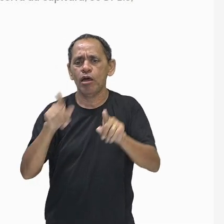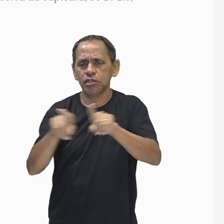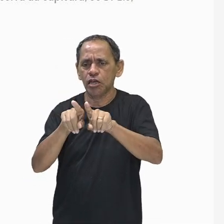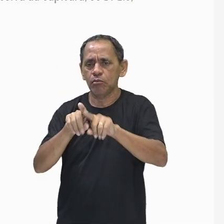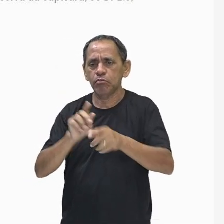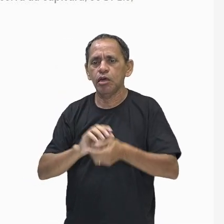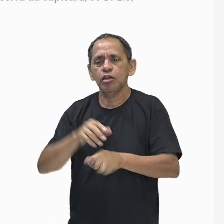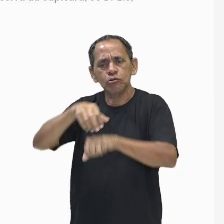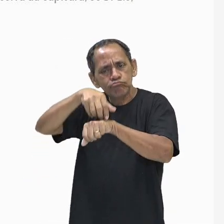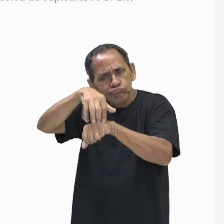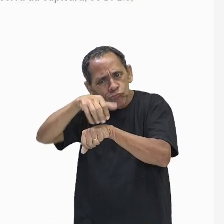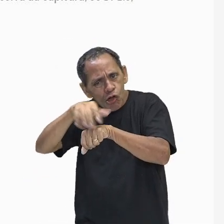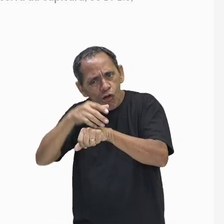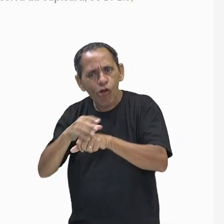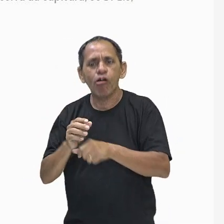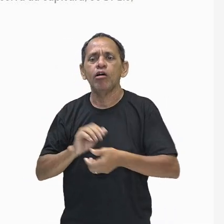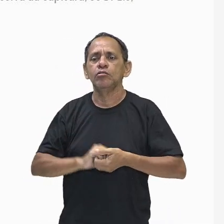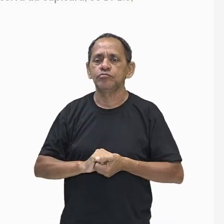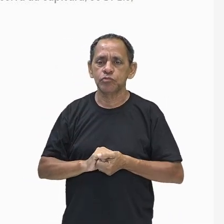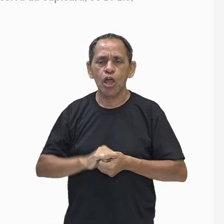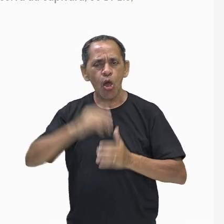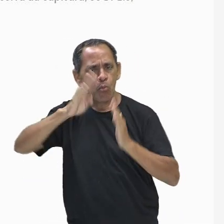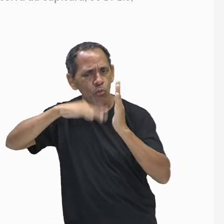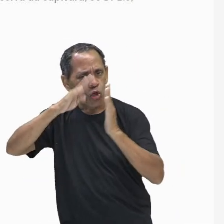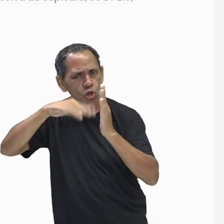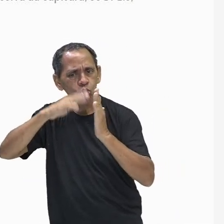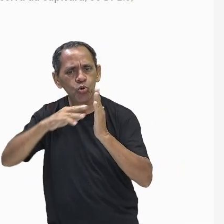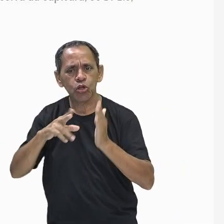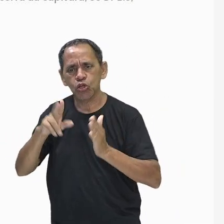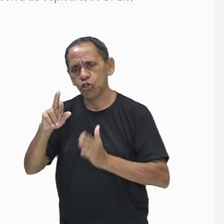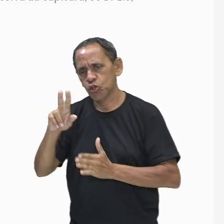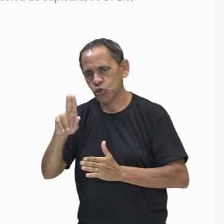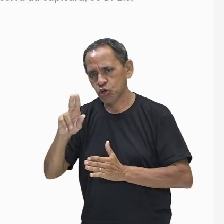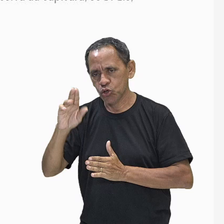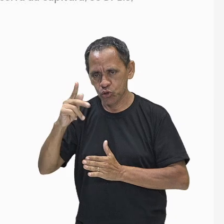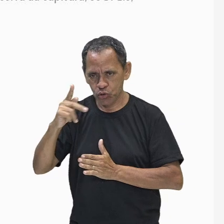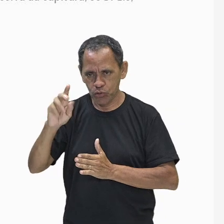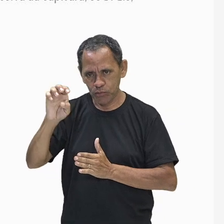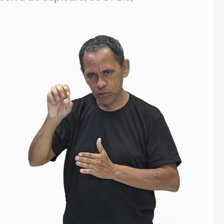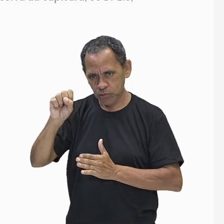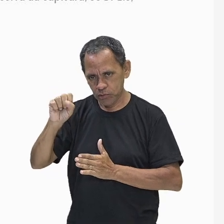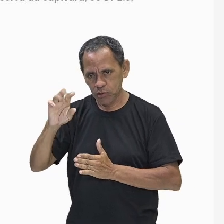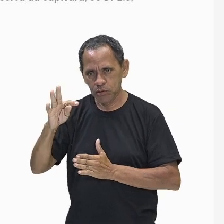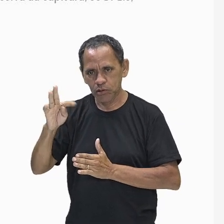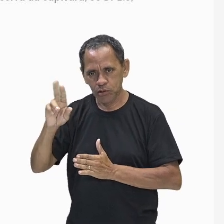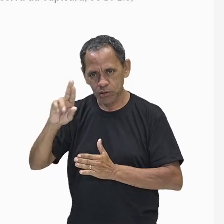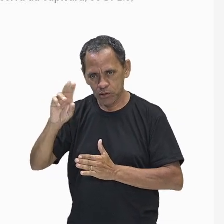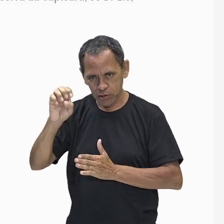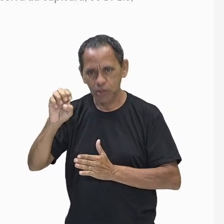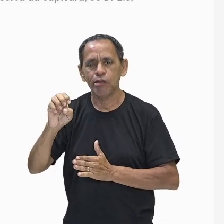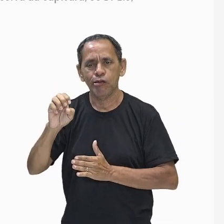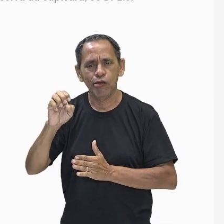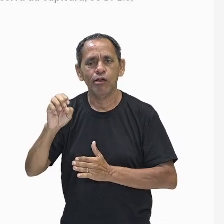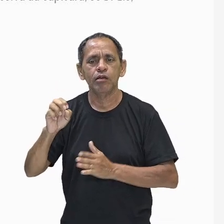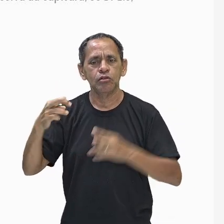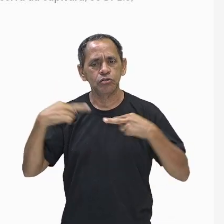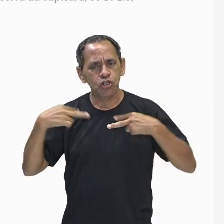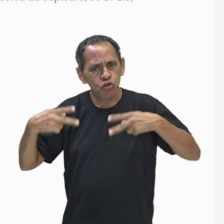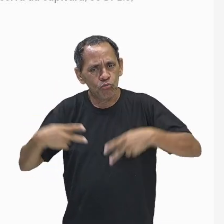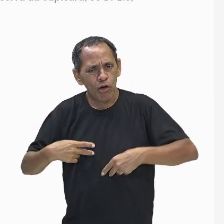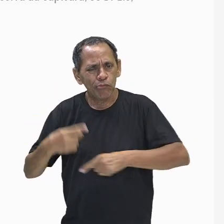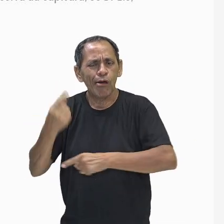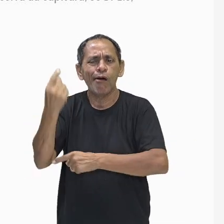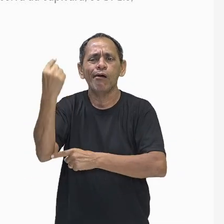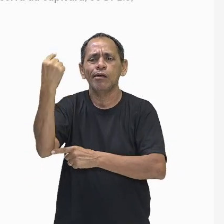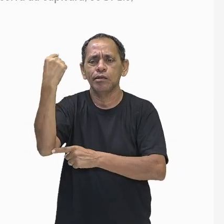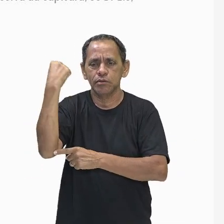figuras rupestres que ilustram basicamente o cotidiano dos seres humanos daquele momento